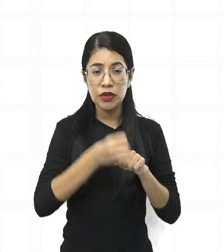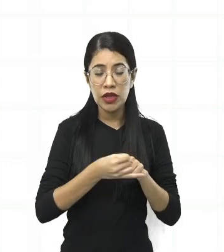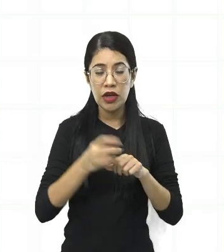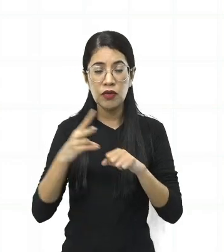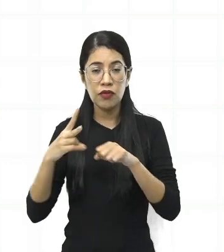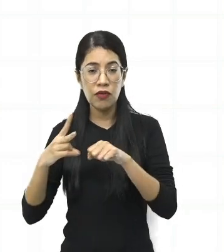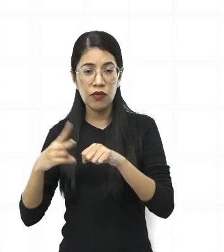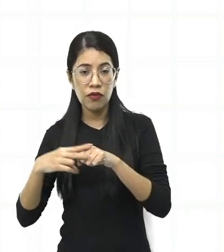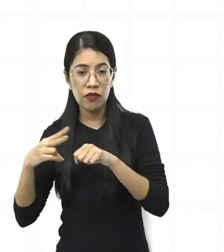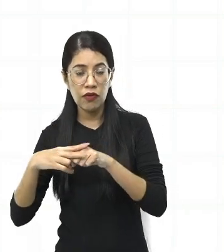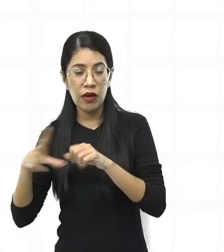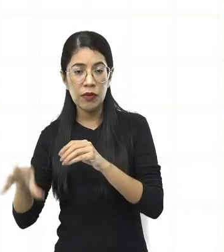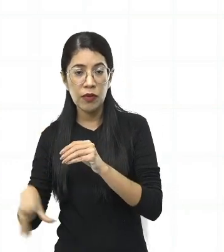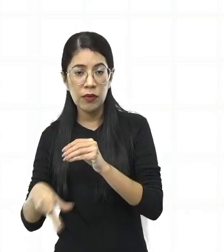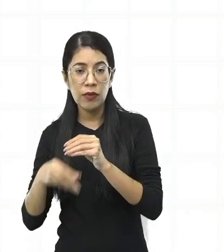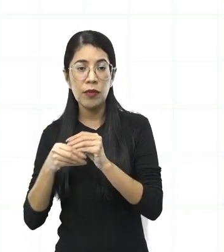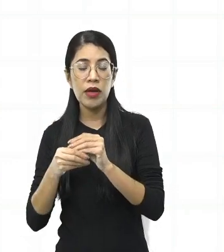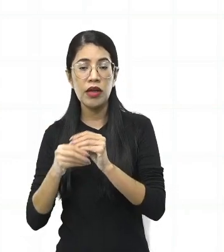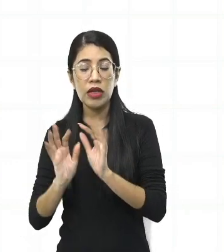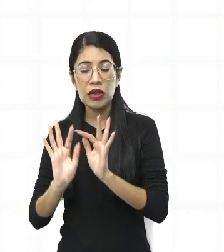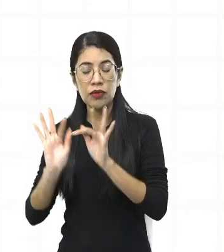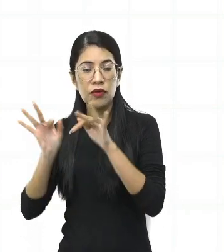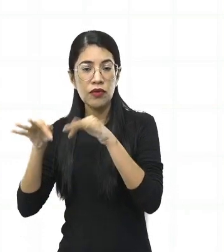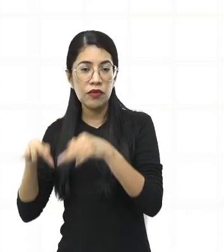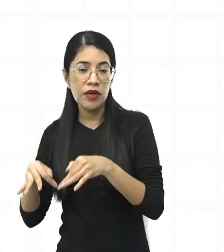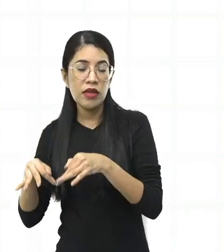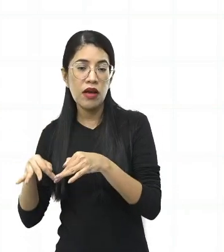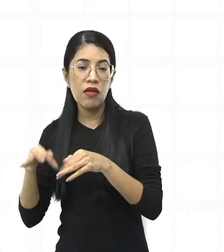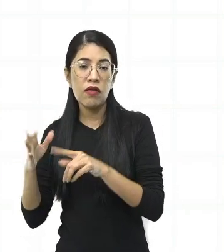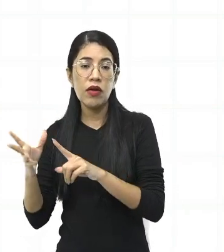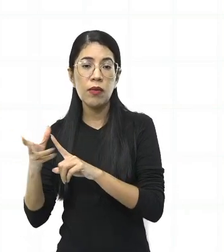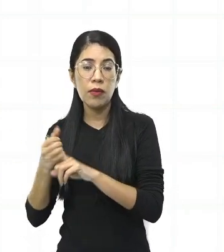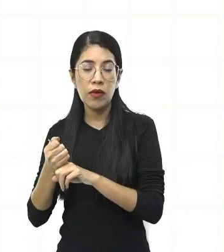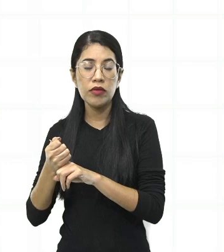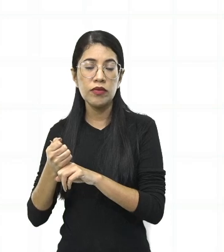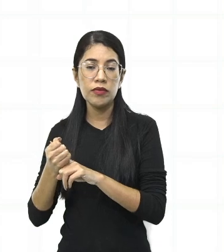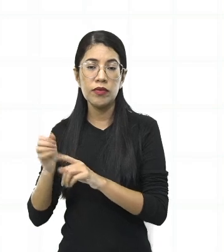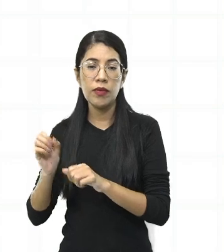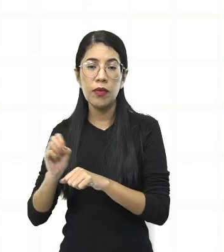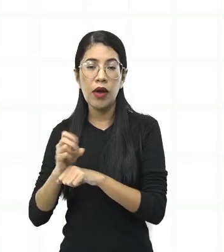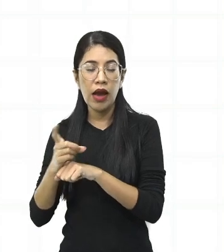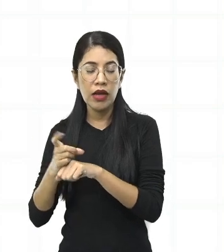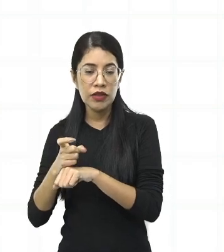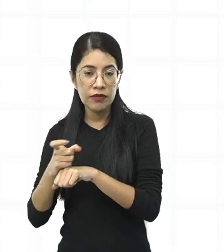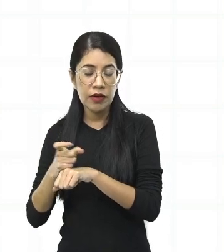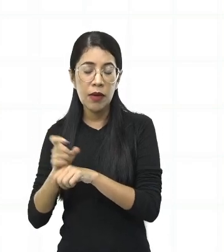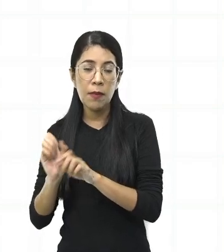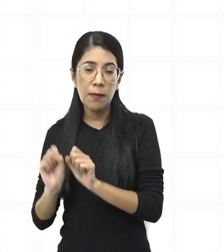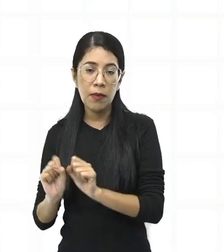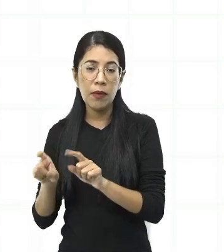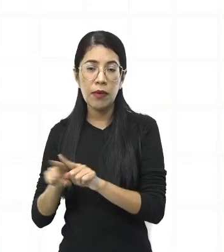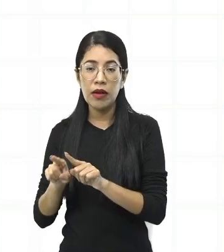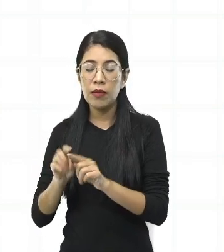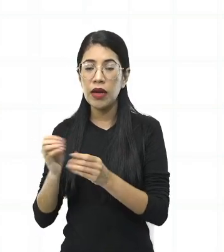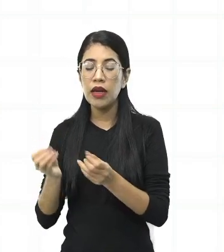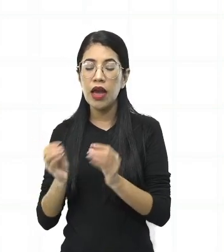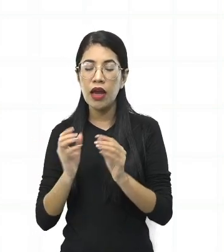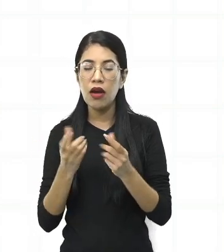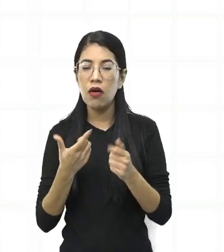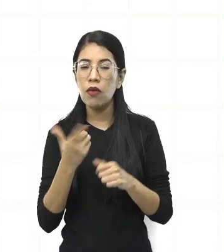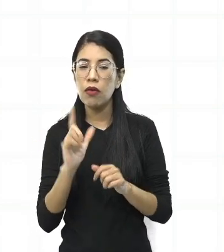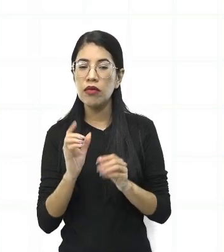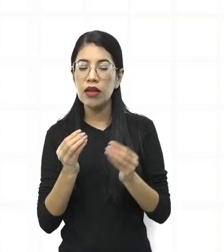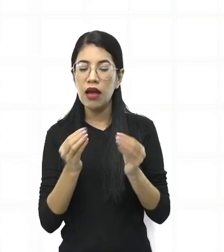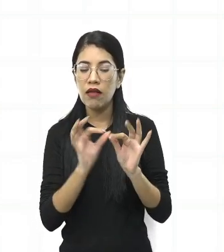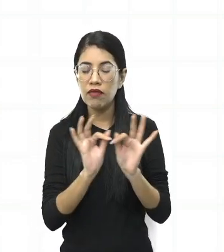verbo, complemento e lá no final vem um adjunto adverbial. Só que o adjunto adverbial pode aparecer em outros